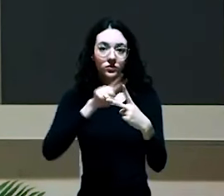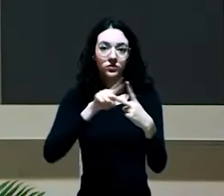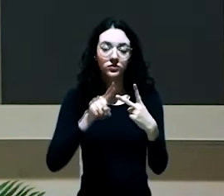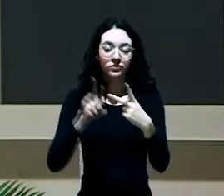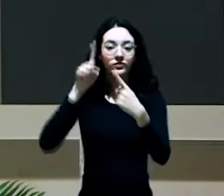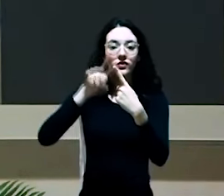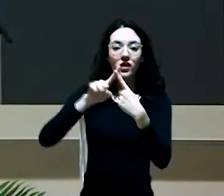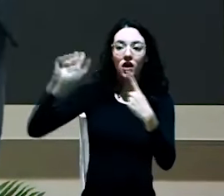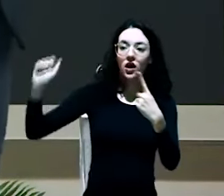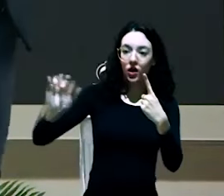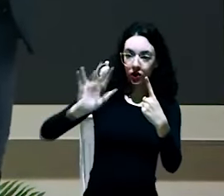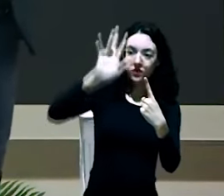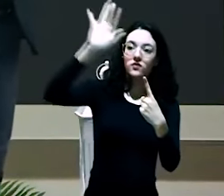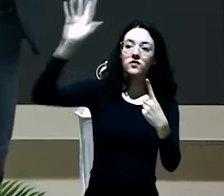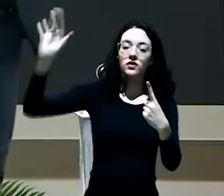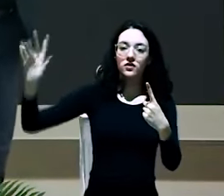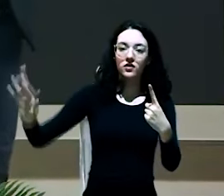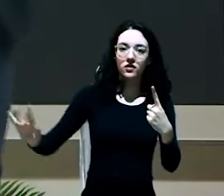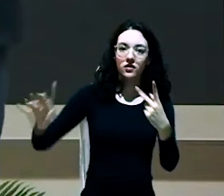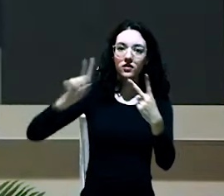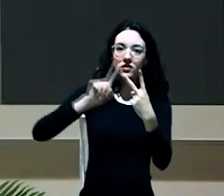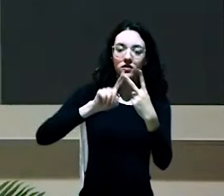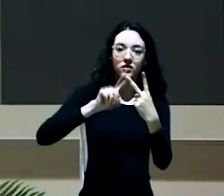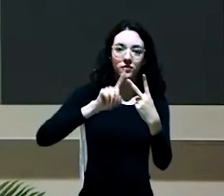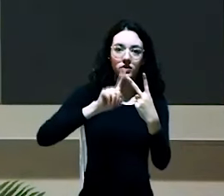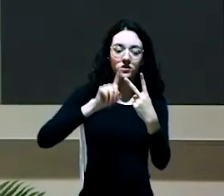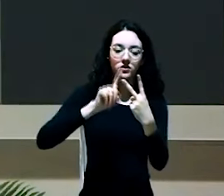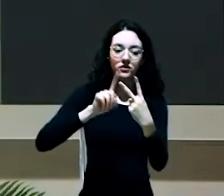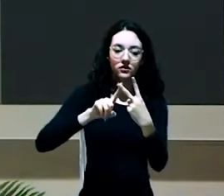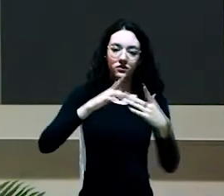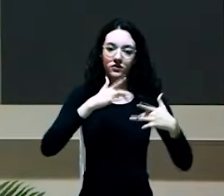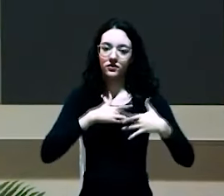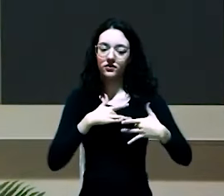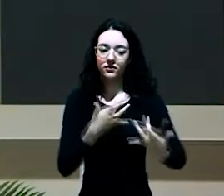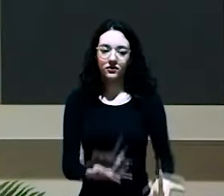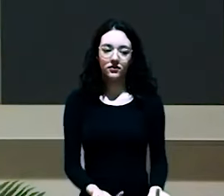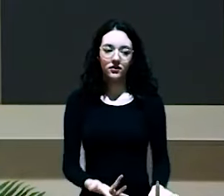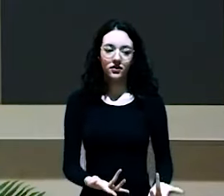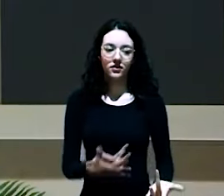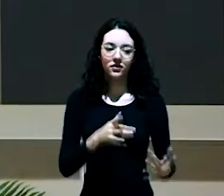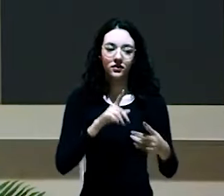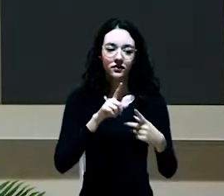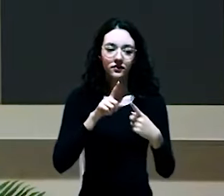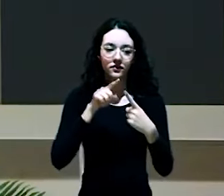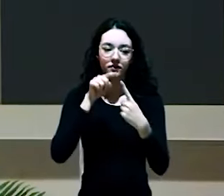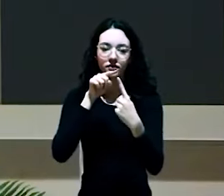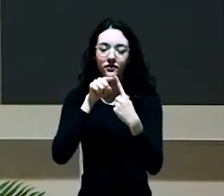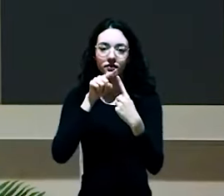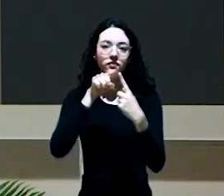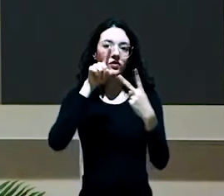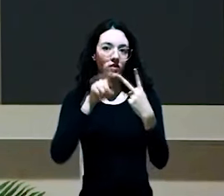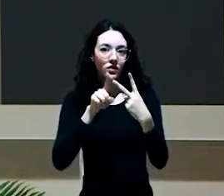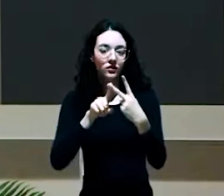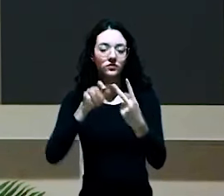glorificação e milagre de compaixão. Jesus multiplicou os pão, milagre de compaixão. Comeram e o dia